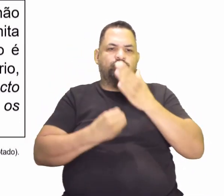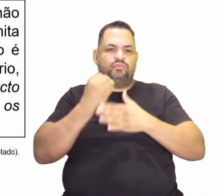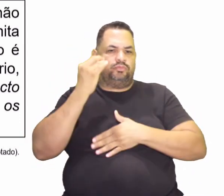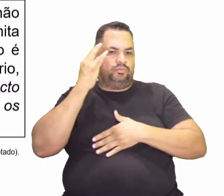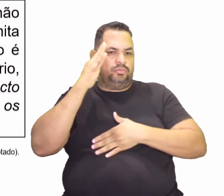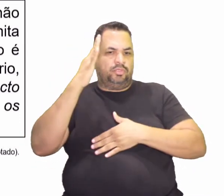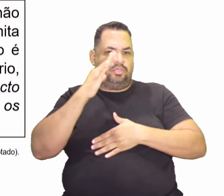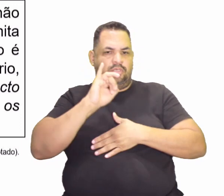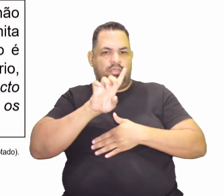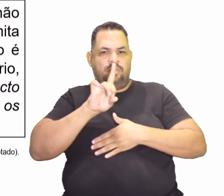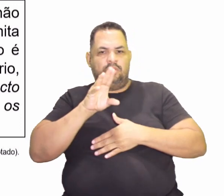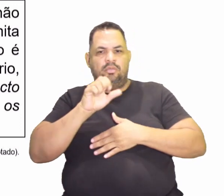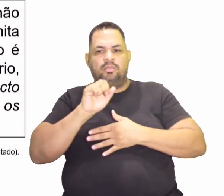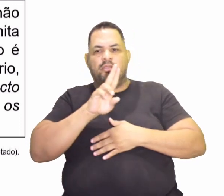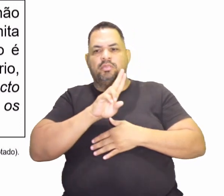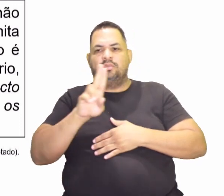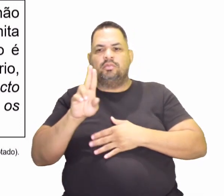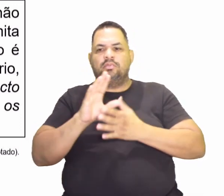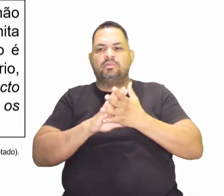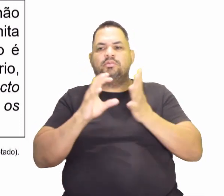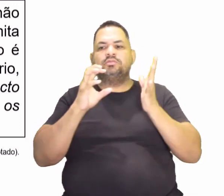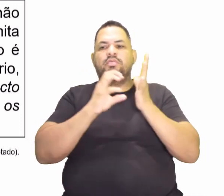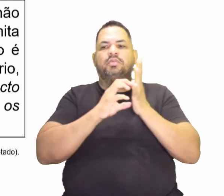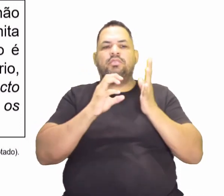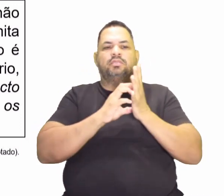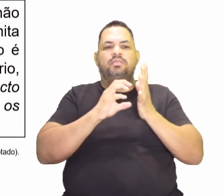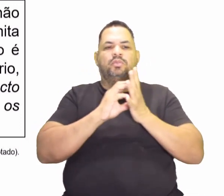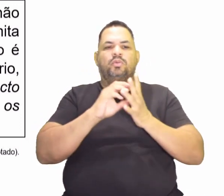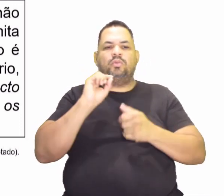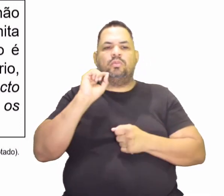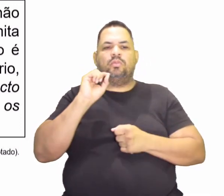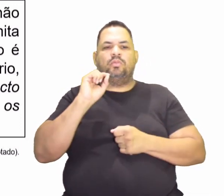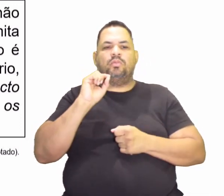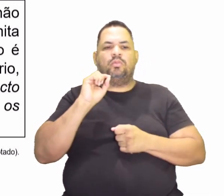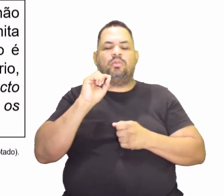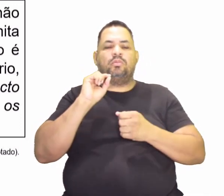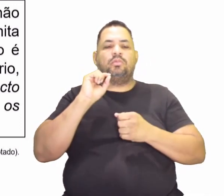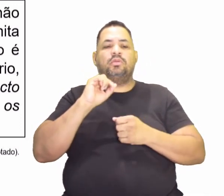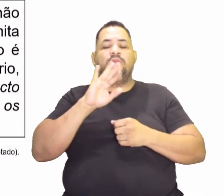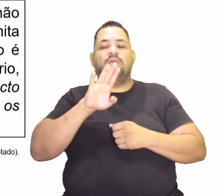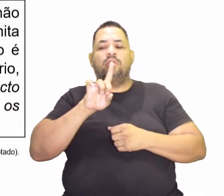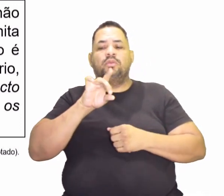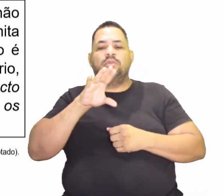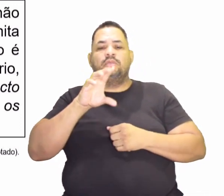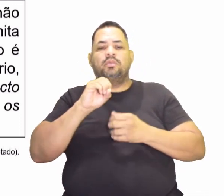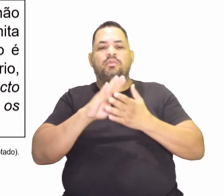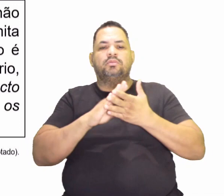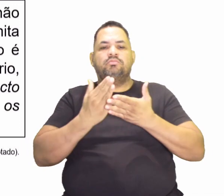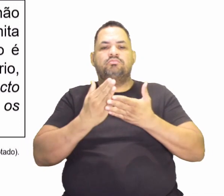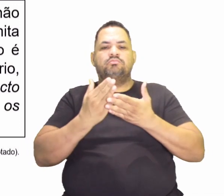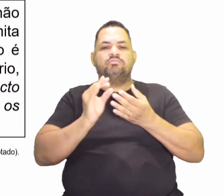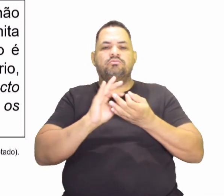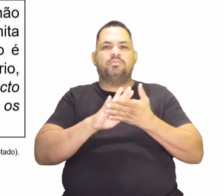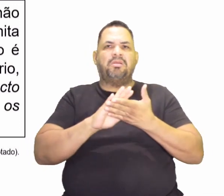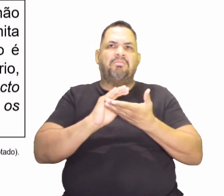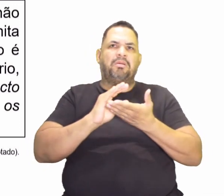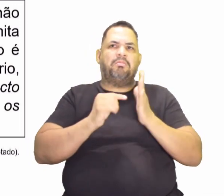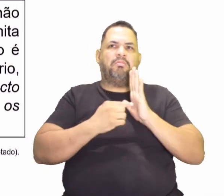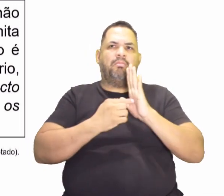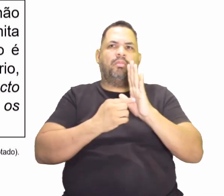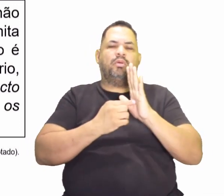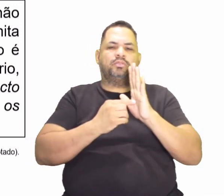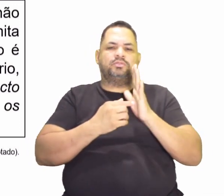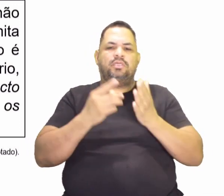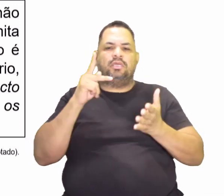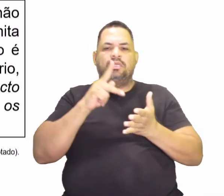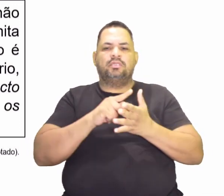teoria dos ídolos, que tem esse nome como forma de simbolizar a questão da ilusão ou uma distorção da realidade. São